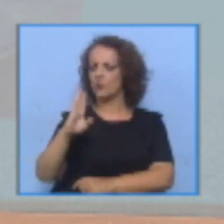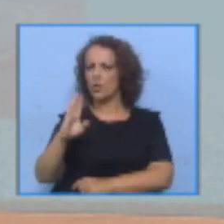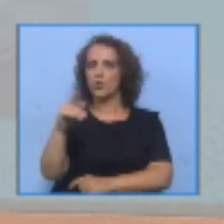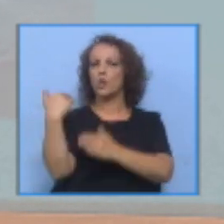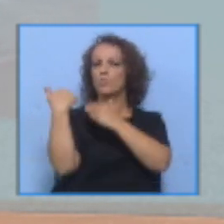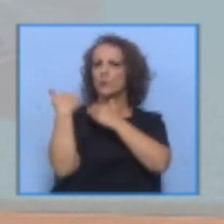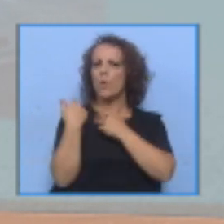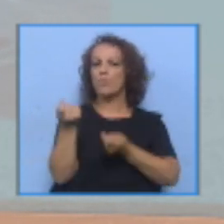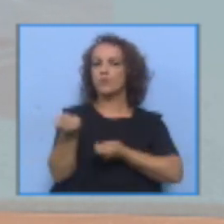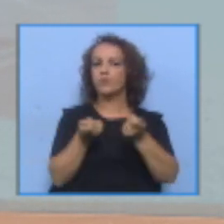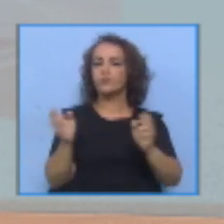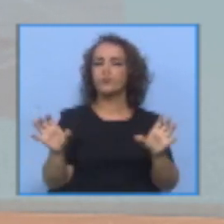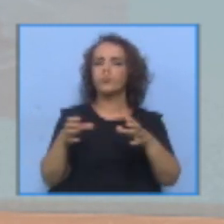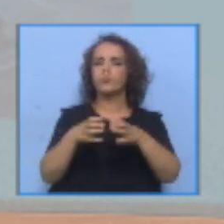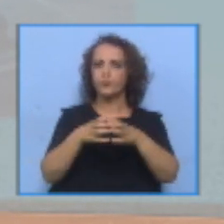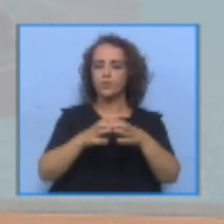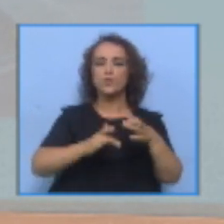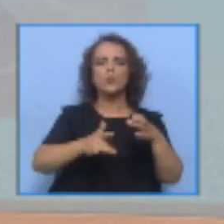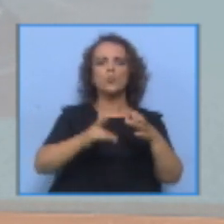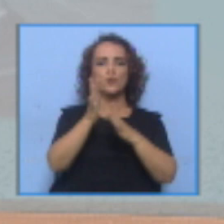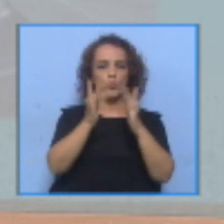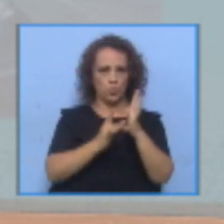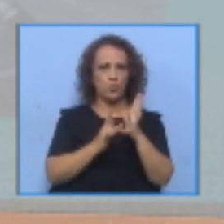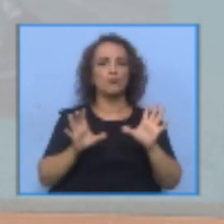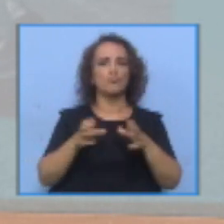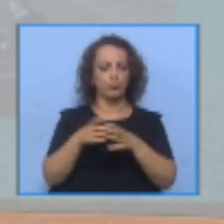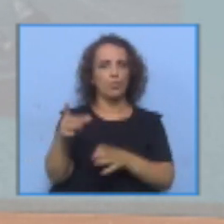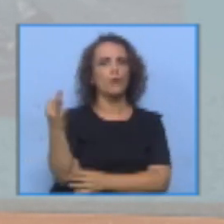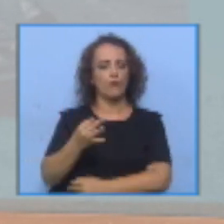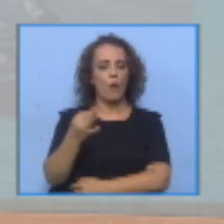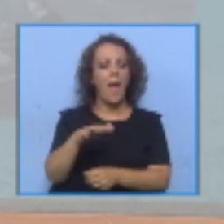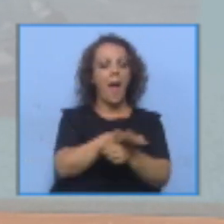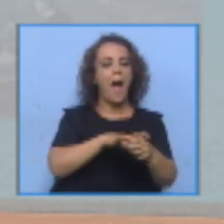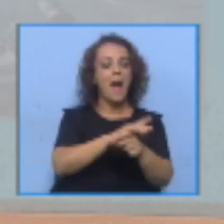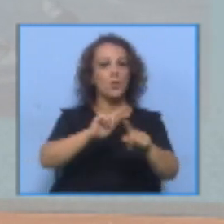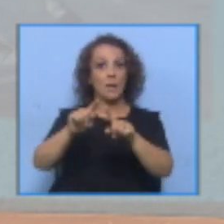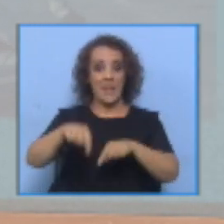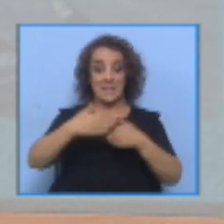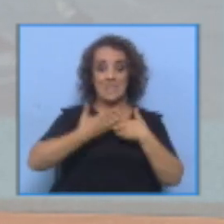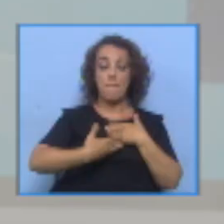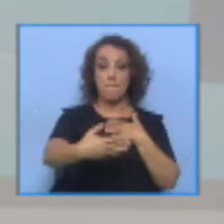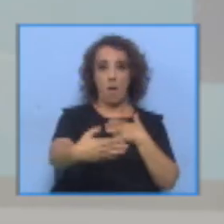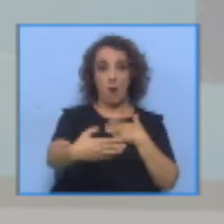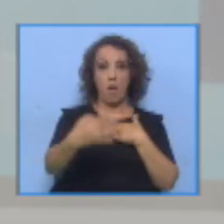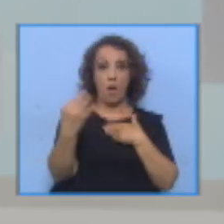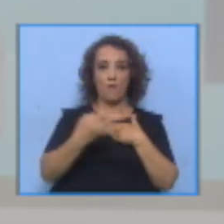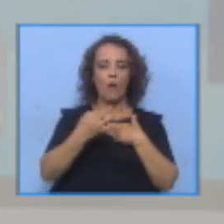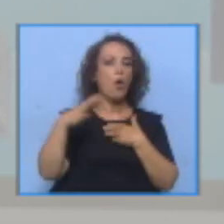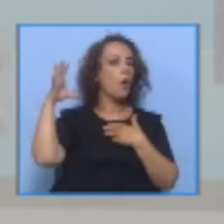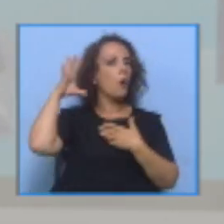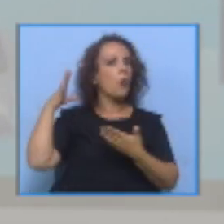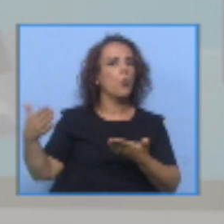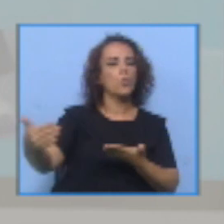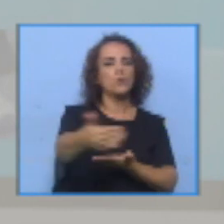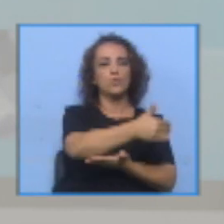dos jesuítas, também fez muito isso em relação a algumas áreas. Tem esta semana em curso precisamente uma auscultação de todos